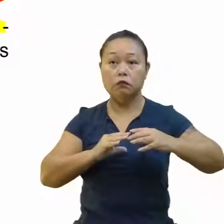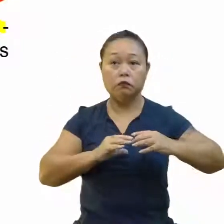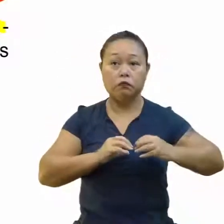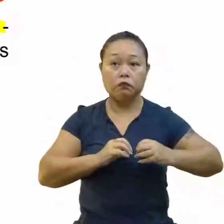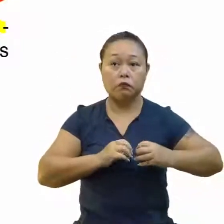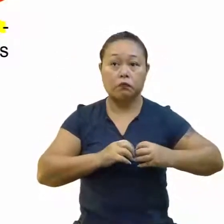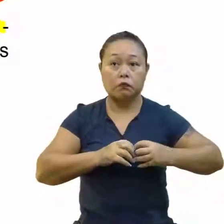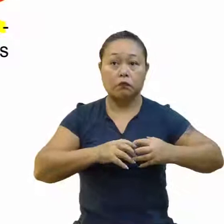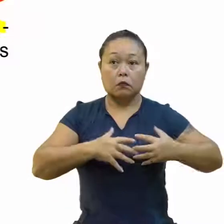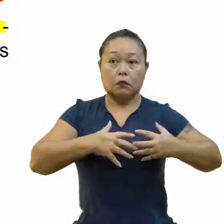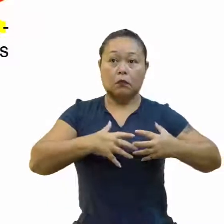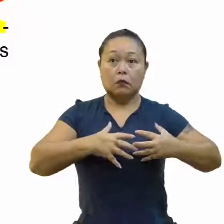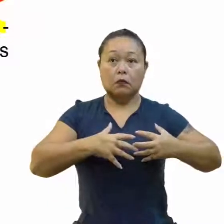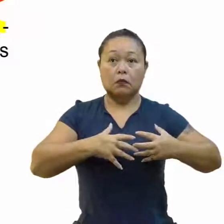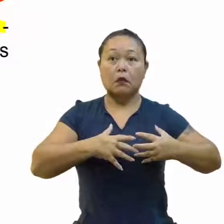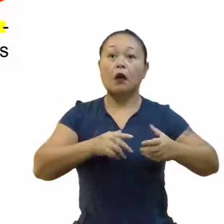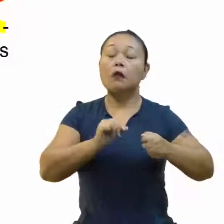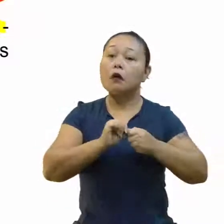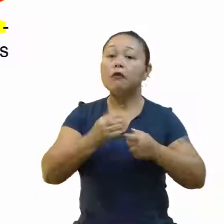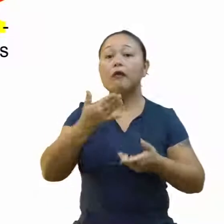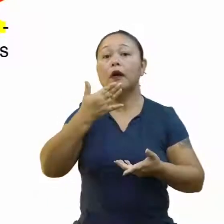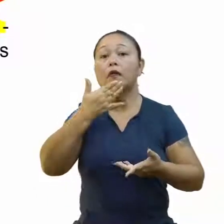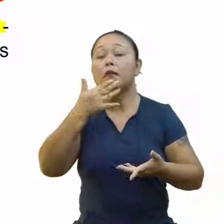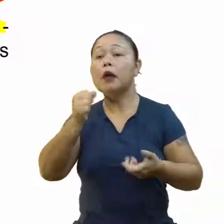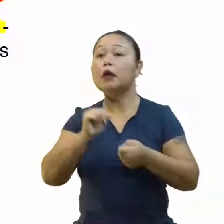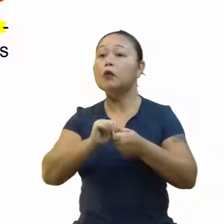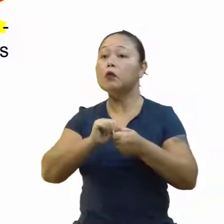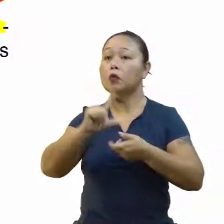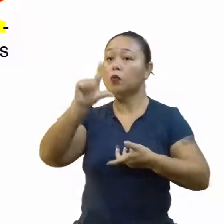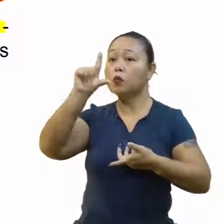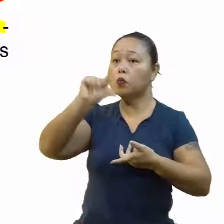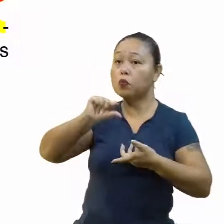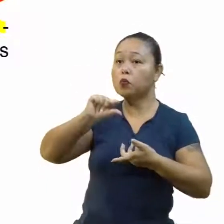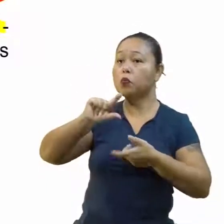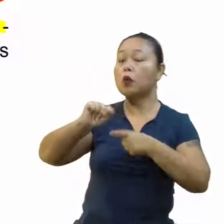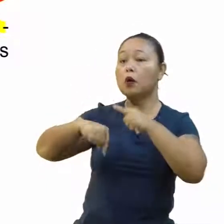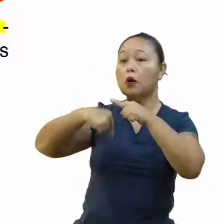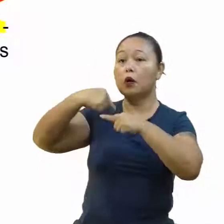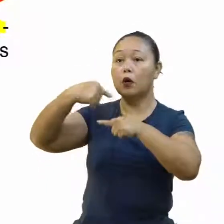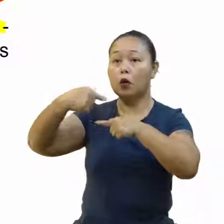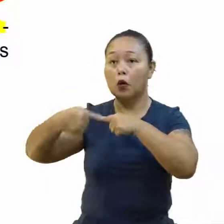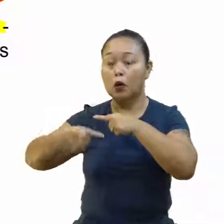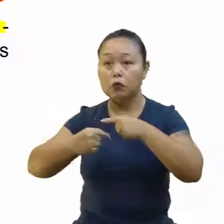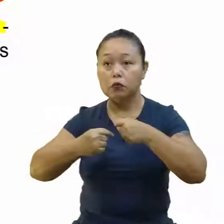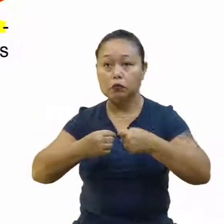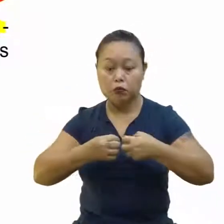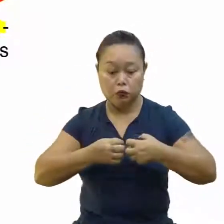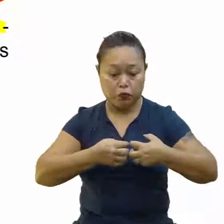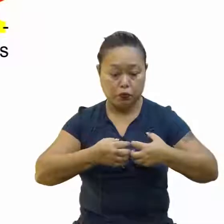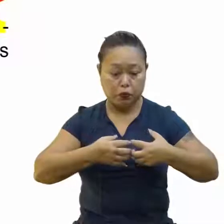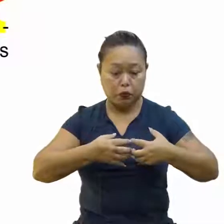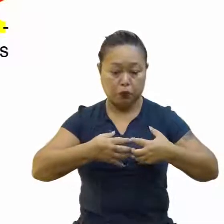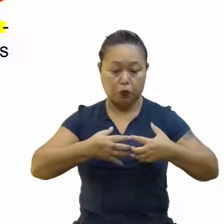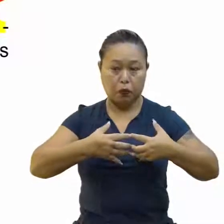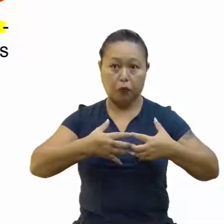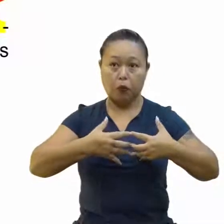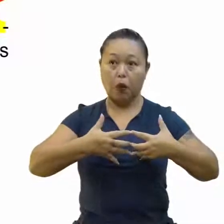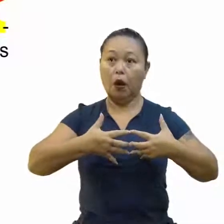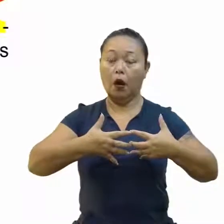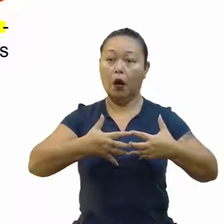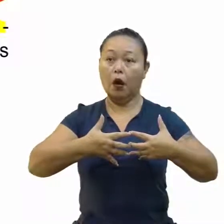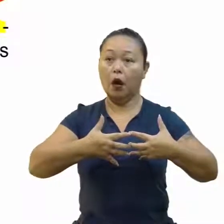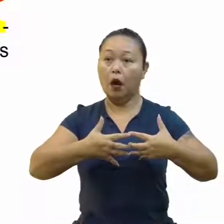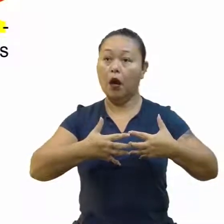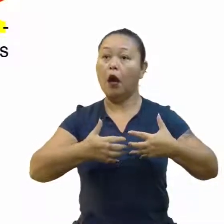vai melhorar essa função. Então, ele diminui o processo inflamatório que é gerado lá na